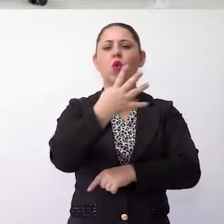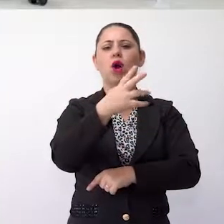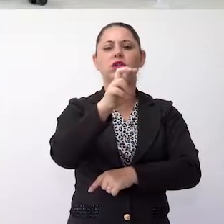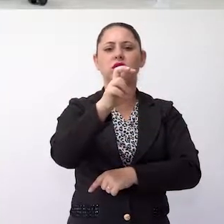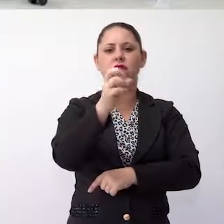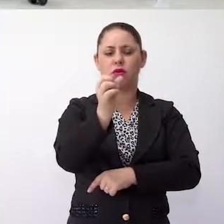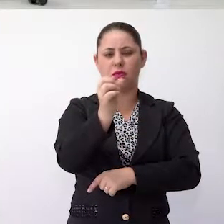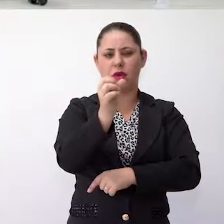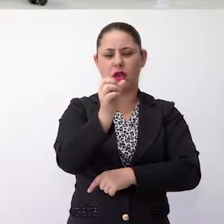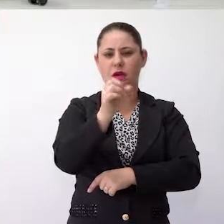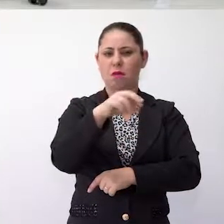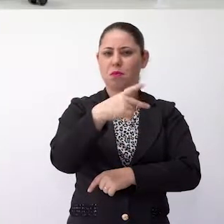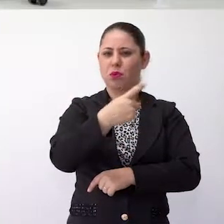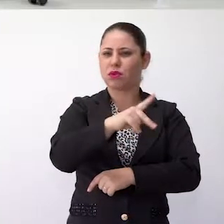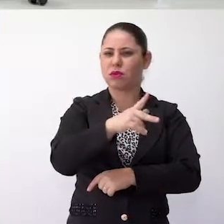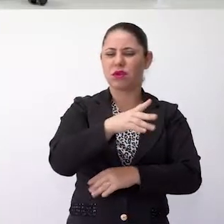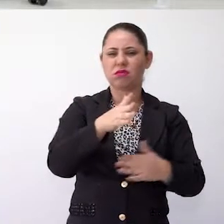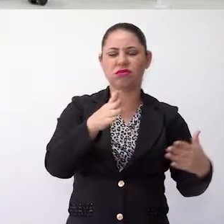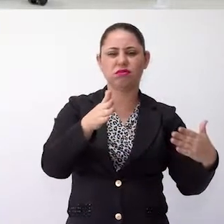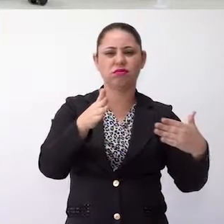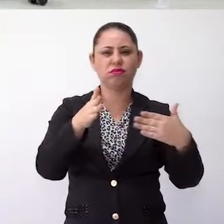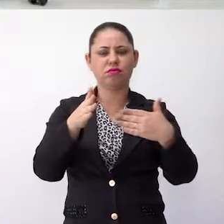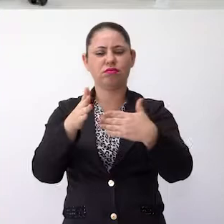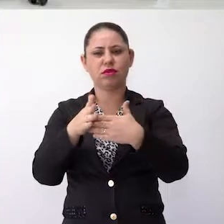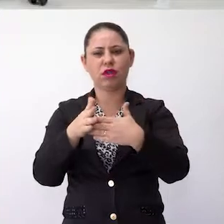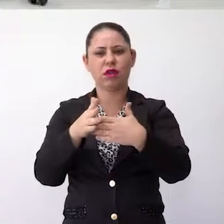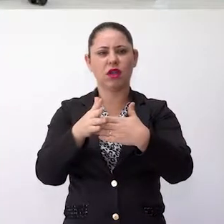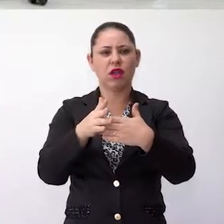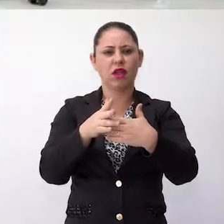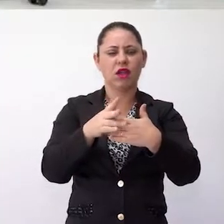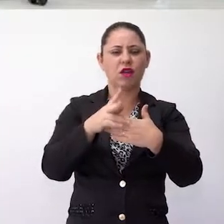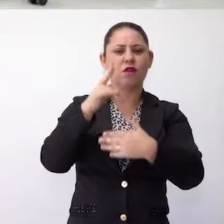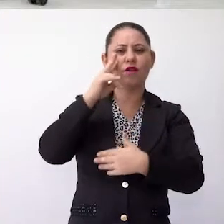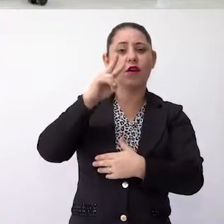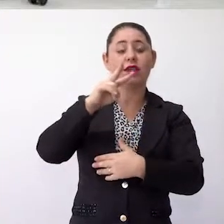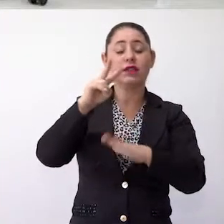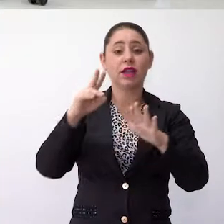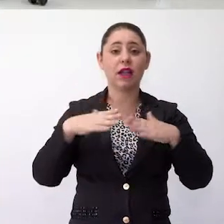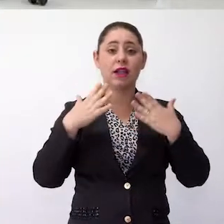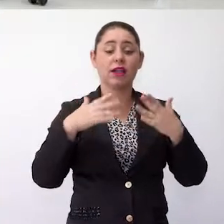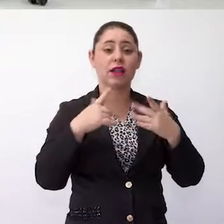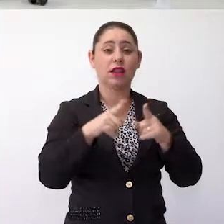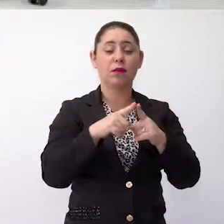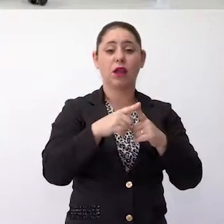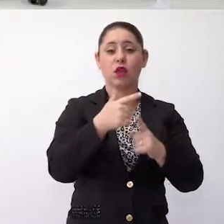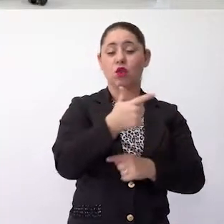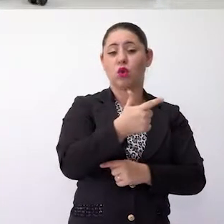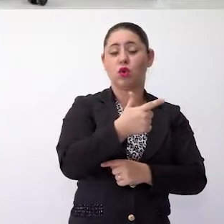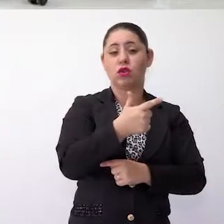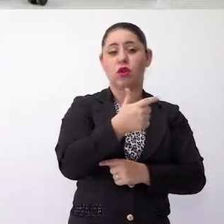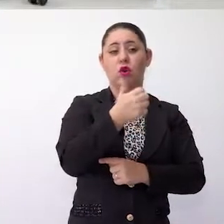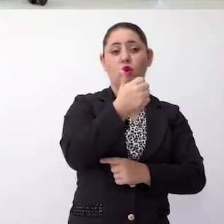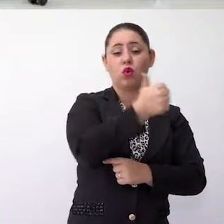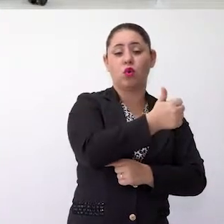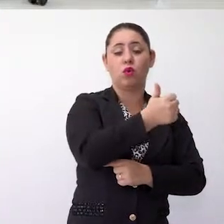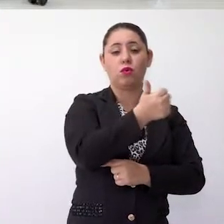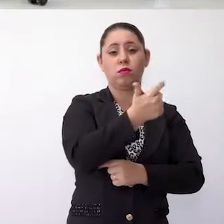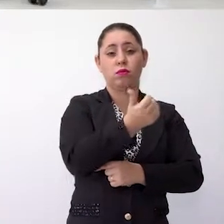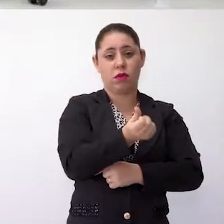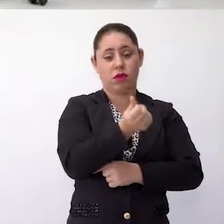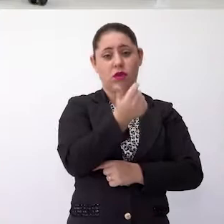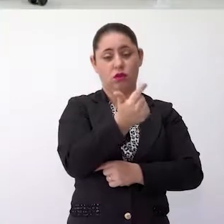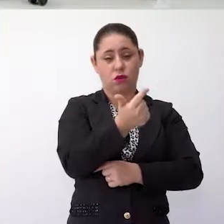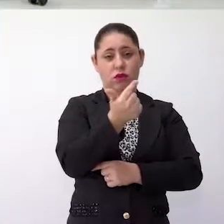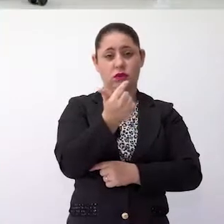Ponta Porã, que vai passa por Vista Alegre. É o 162, né, o 164. Tem o 162, 164, sim,